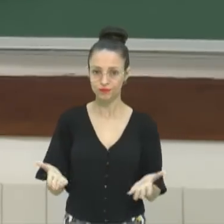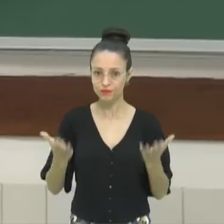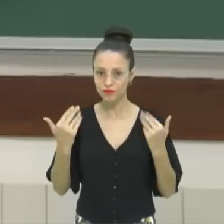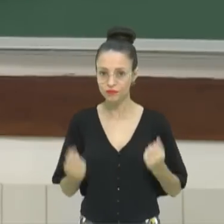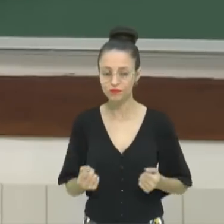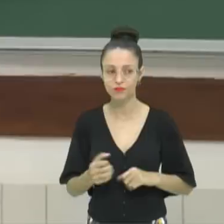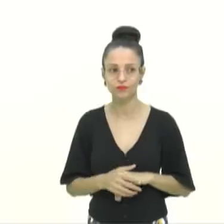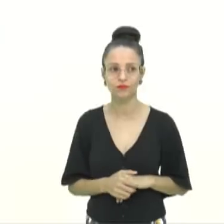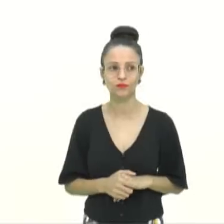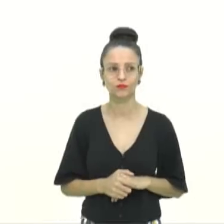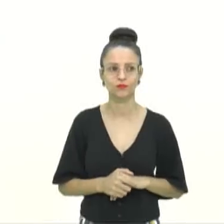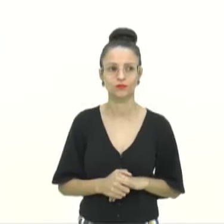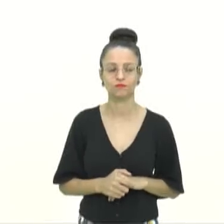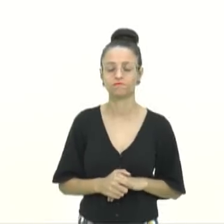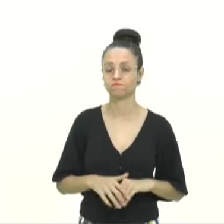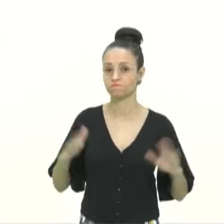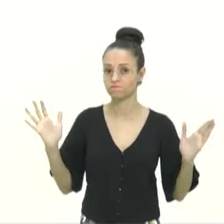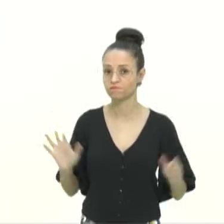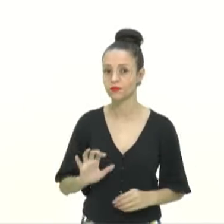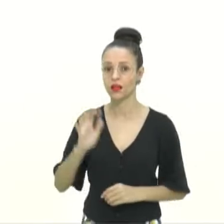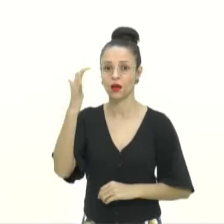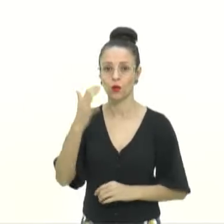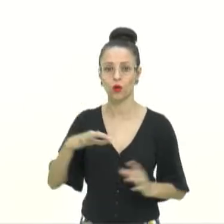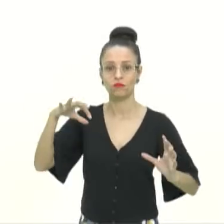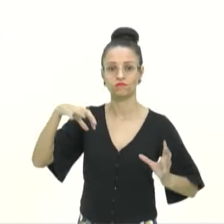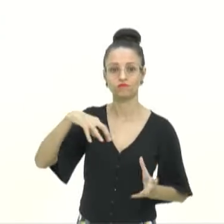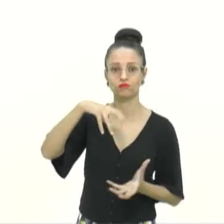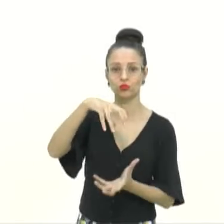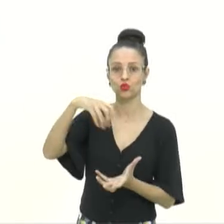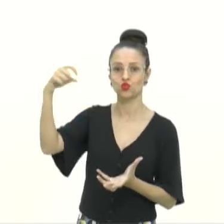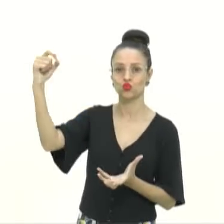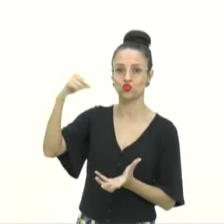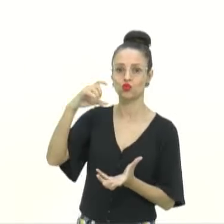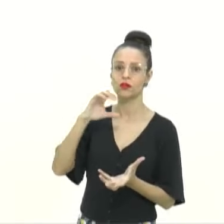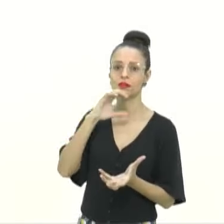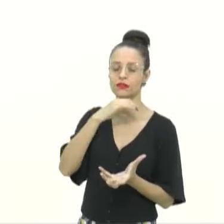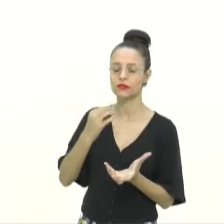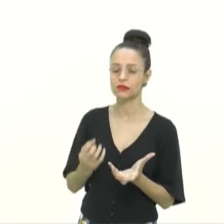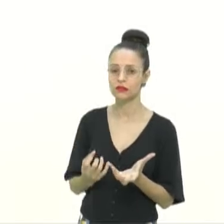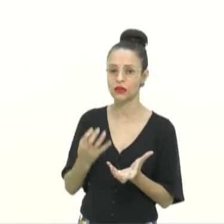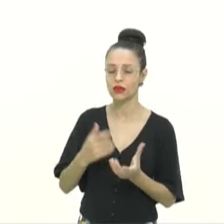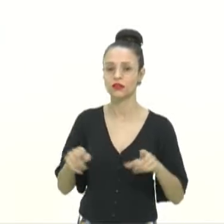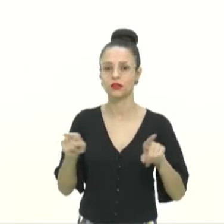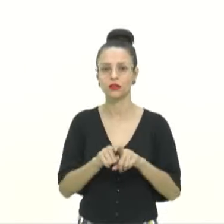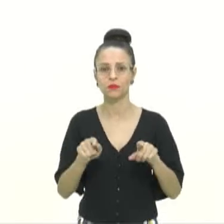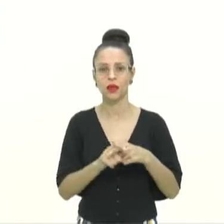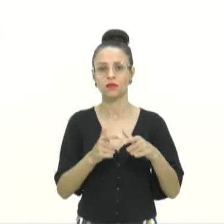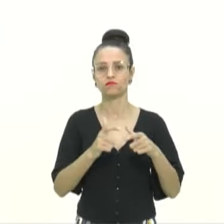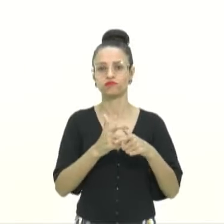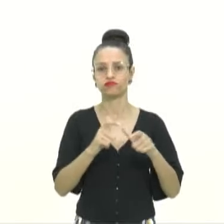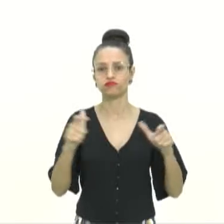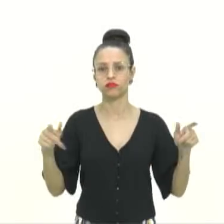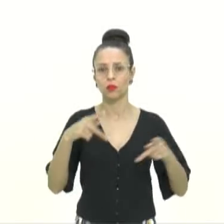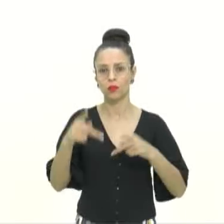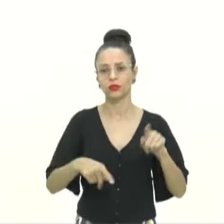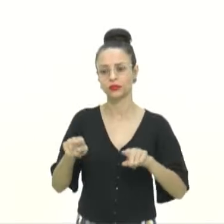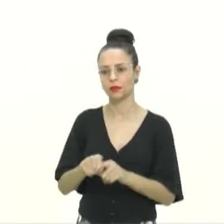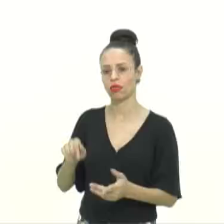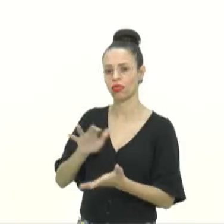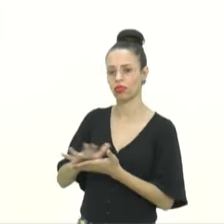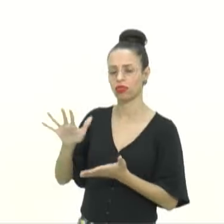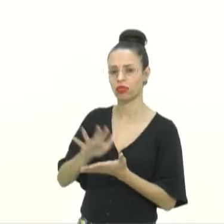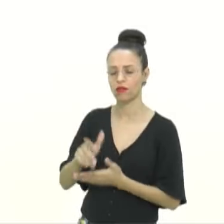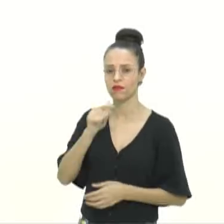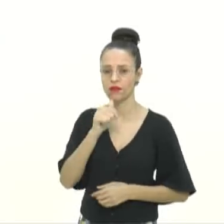lá? Com o aquecimento global, crescimento do país e desperdício, demanda de água